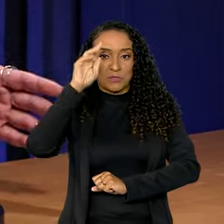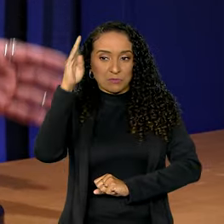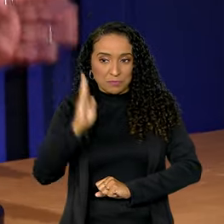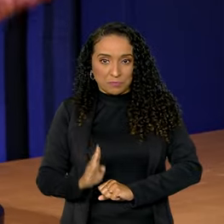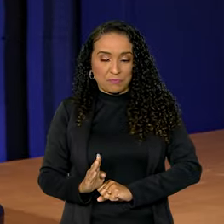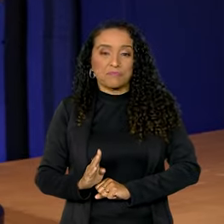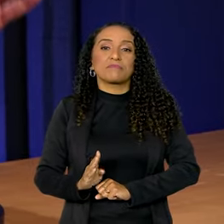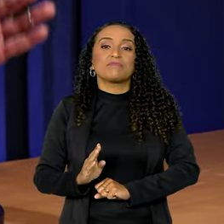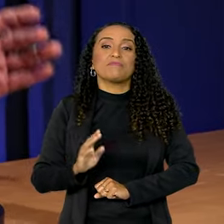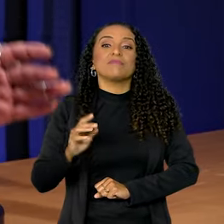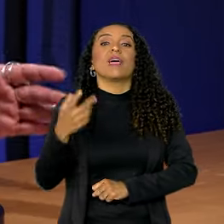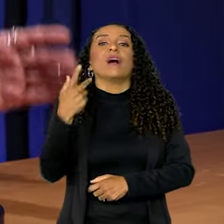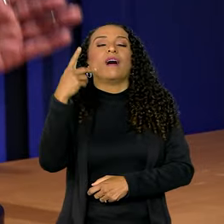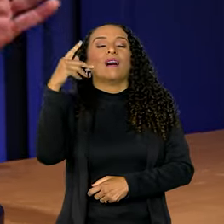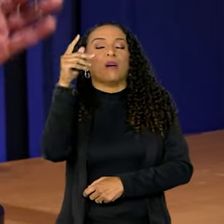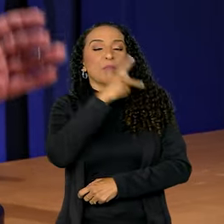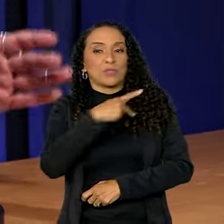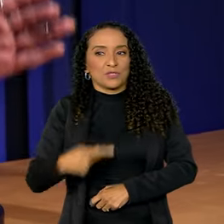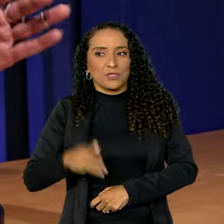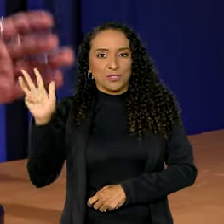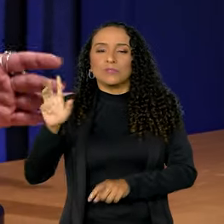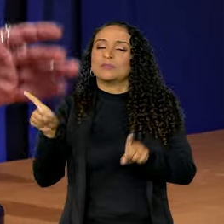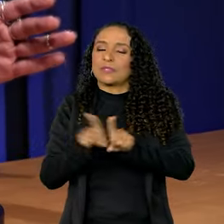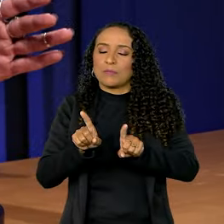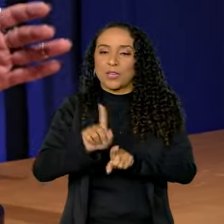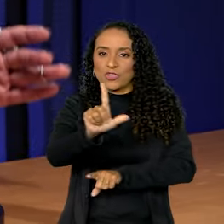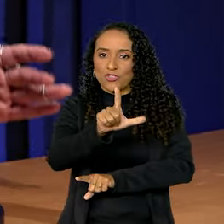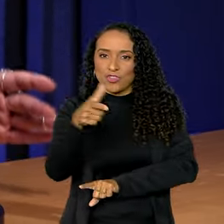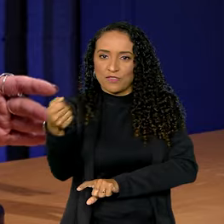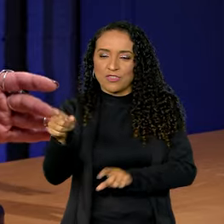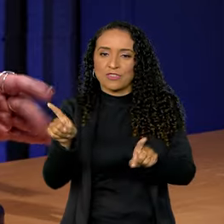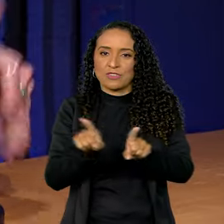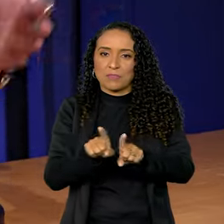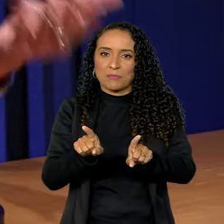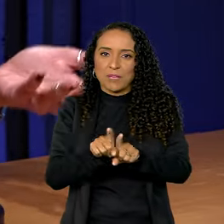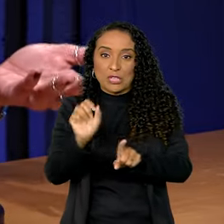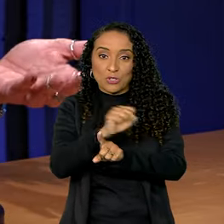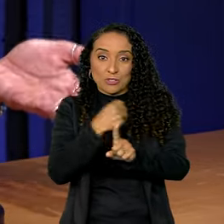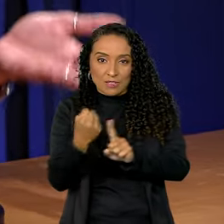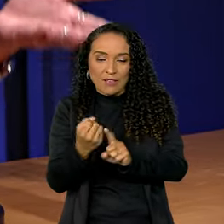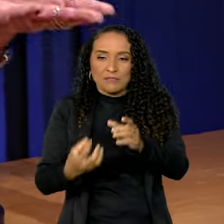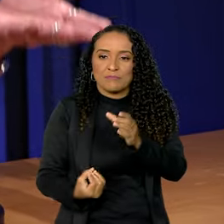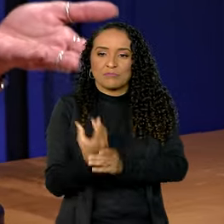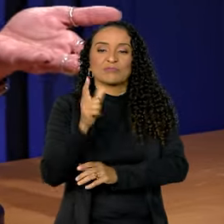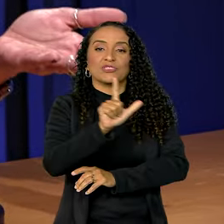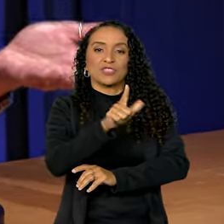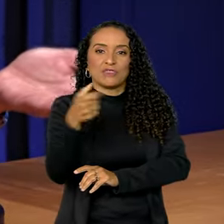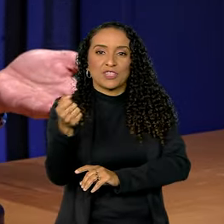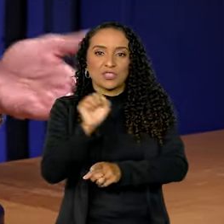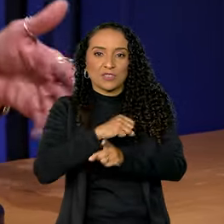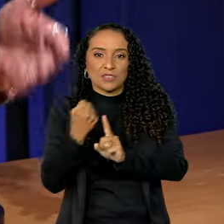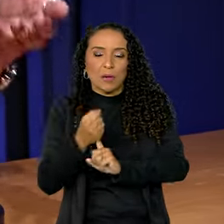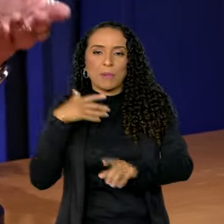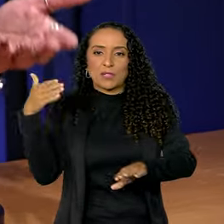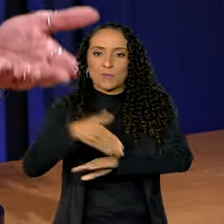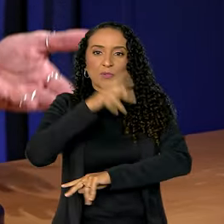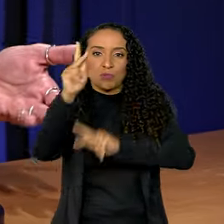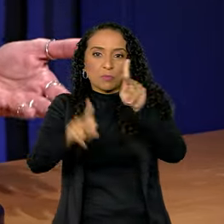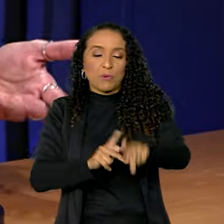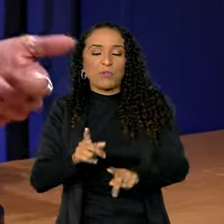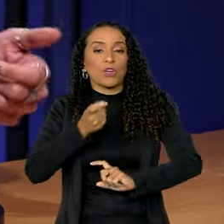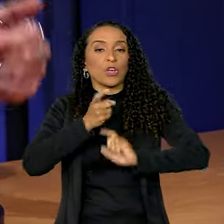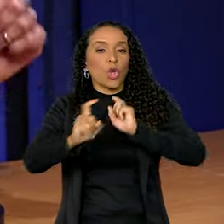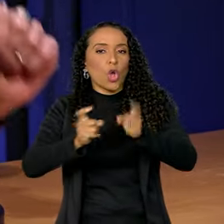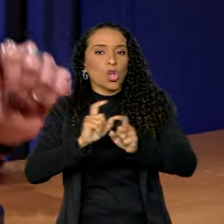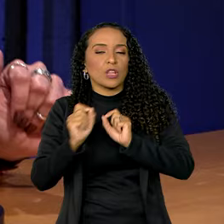determinou que também no G20 tivesse participação social e criou o G20 social quem coordena o